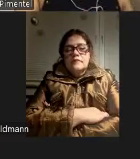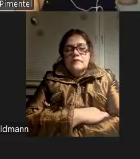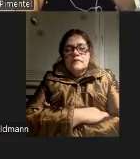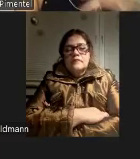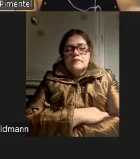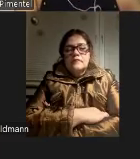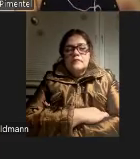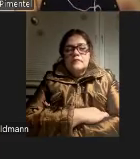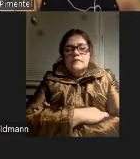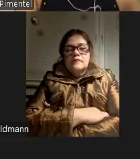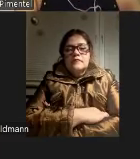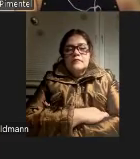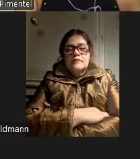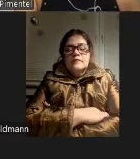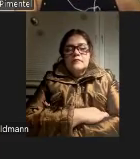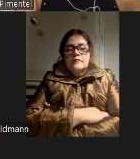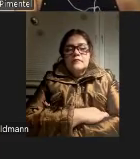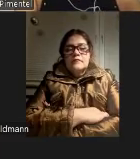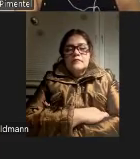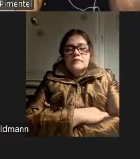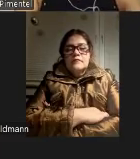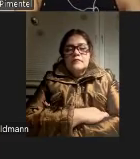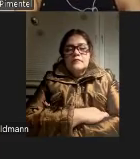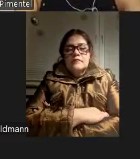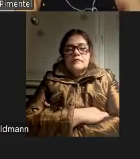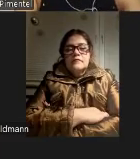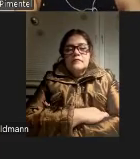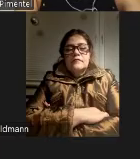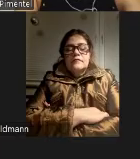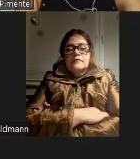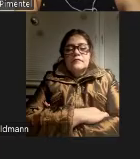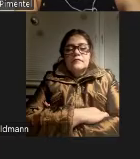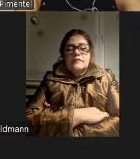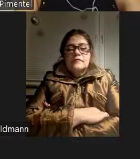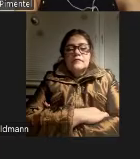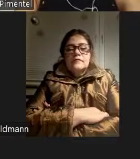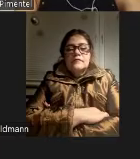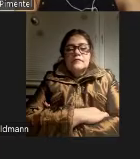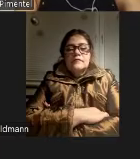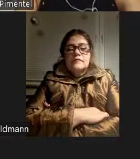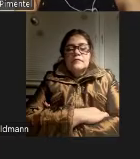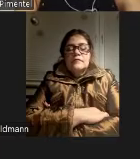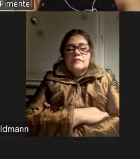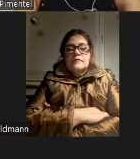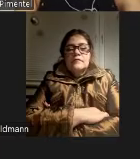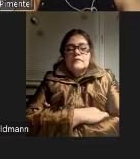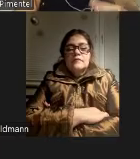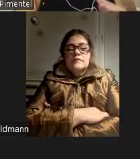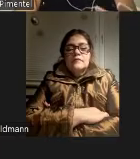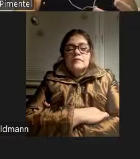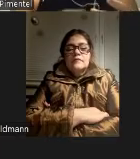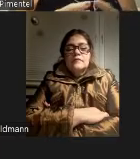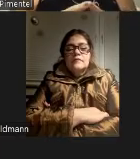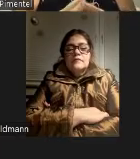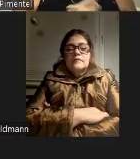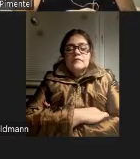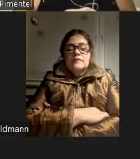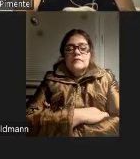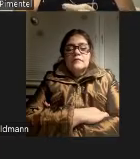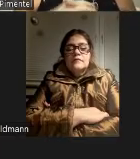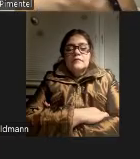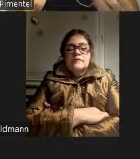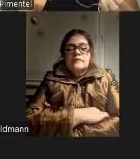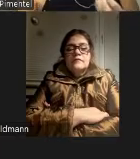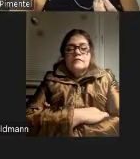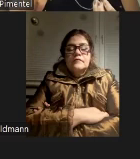essa sonolência que já leva a gente para uma fase chamada de fase N2. Depois, nessa fase N2, a gente